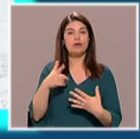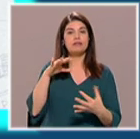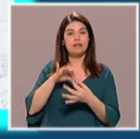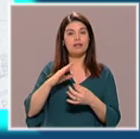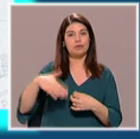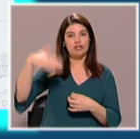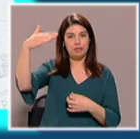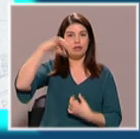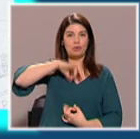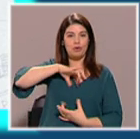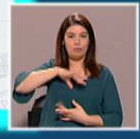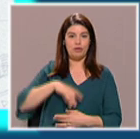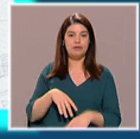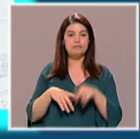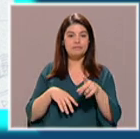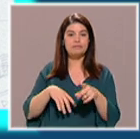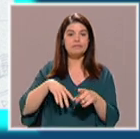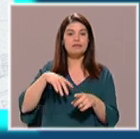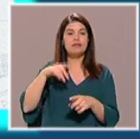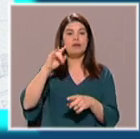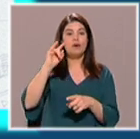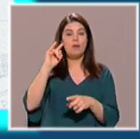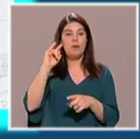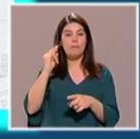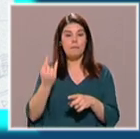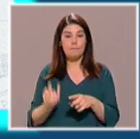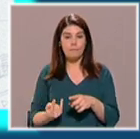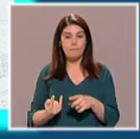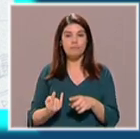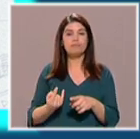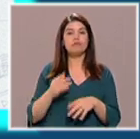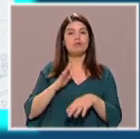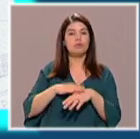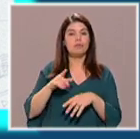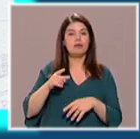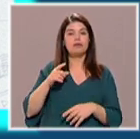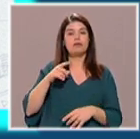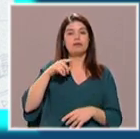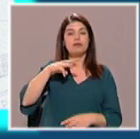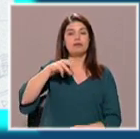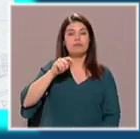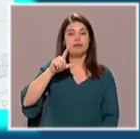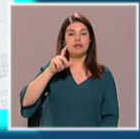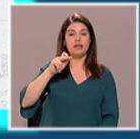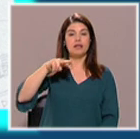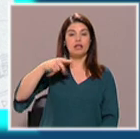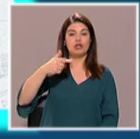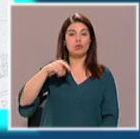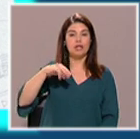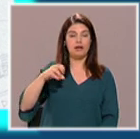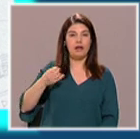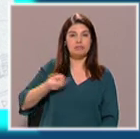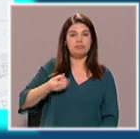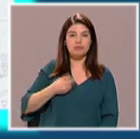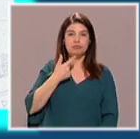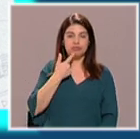nanismo hipofisário é uma doença provocada pela elevada produção de melatonina. 2 erros. Nem elevada, é baixa,